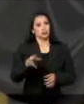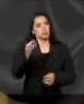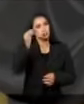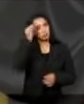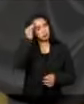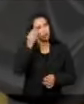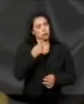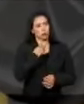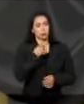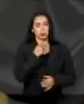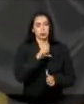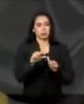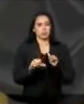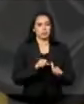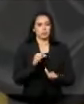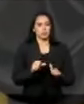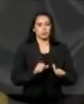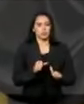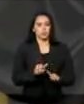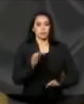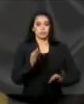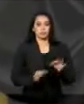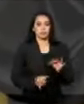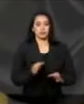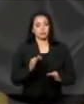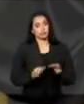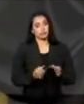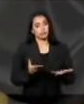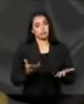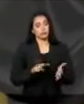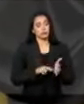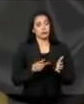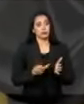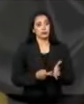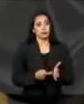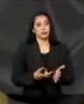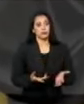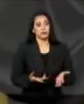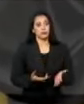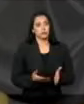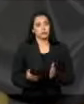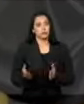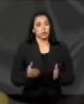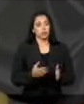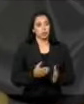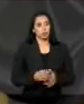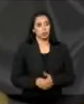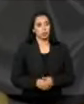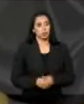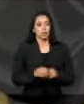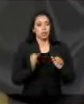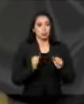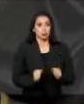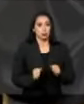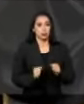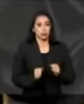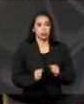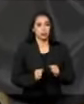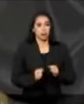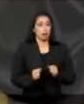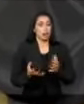intangibilidade. Trânsito em julgado, em síntese, significa trânsito em julgado. Podemos gostar ou não gostar